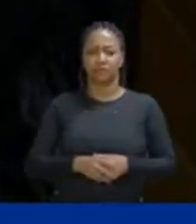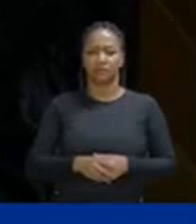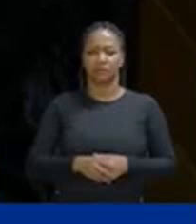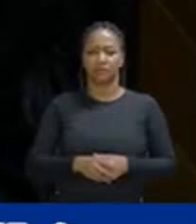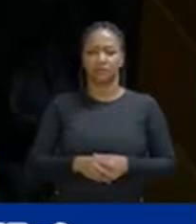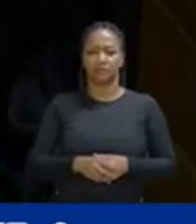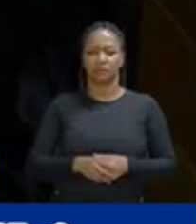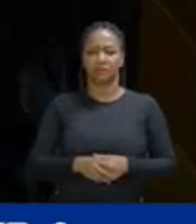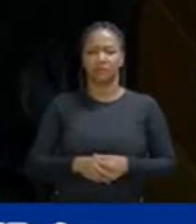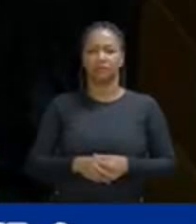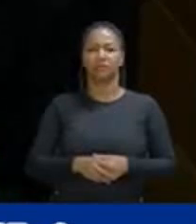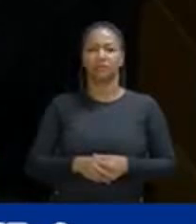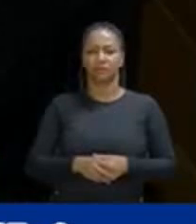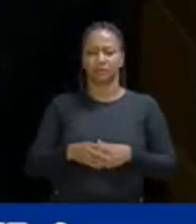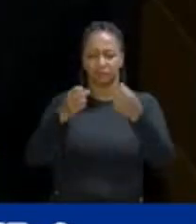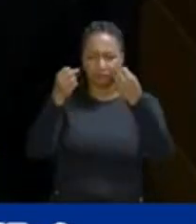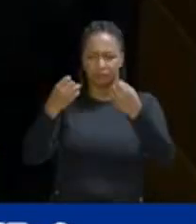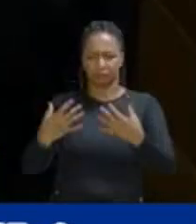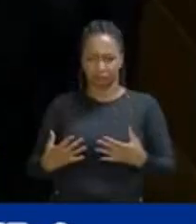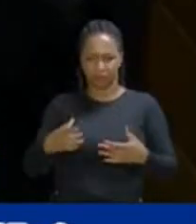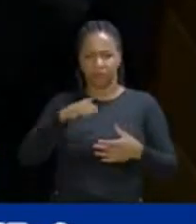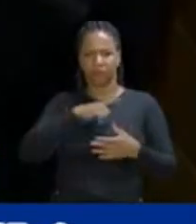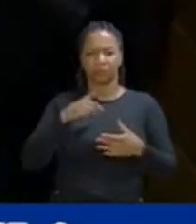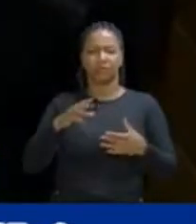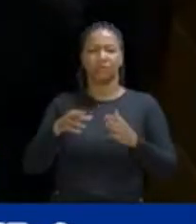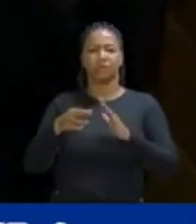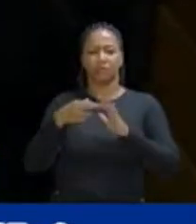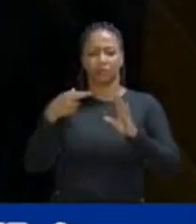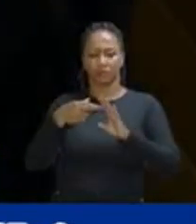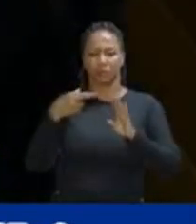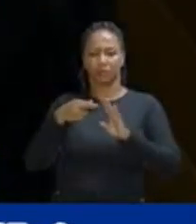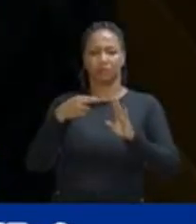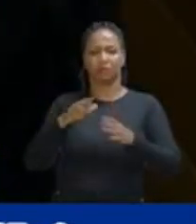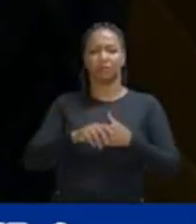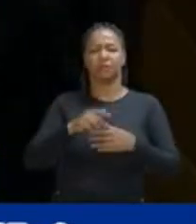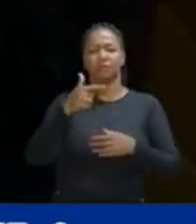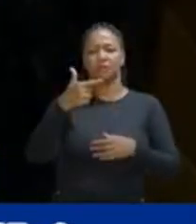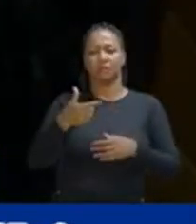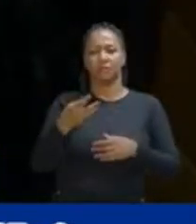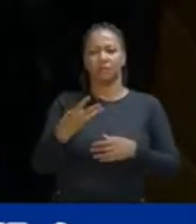Fernandes. Matéria em apreço está delineada na resolução TSE número